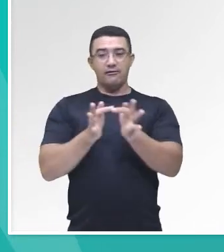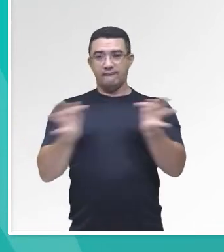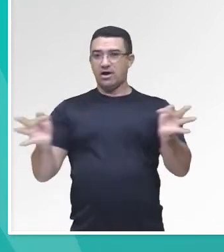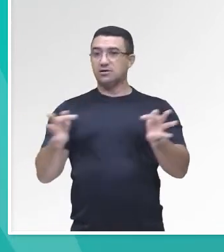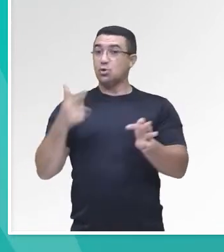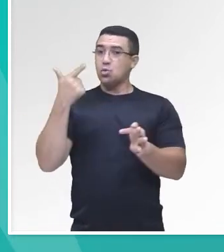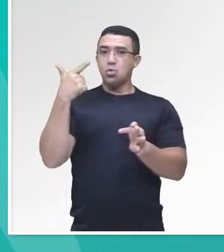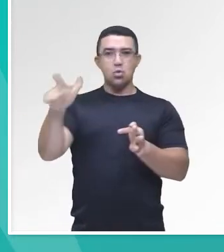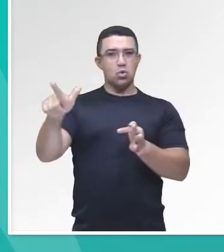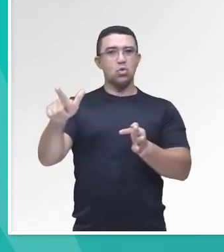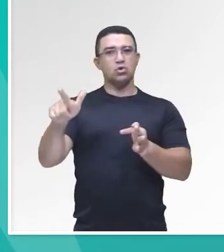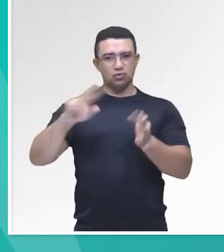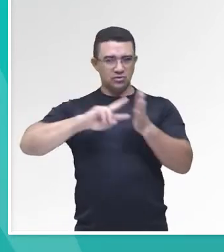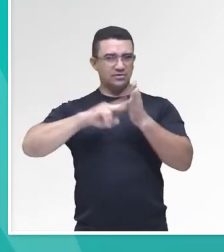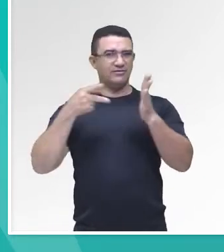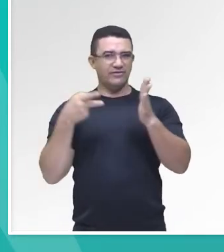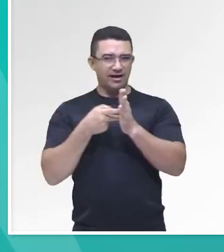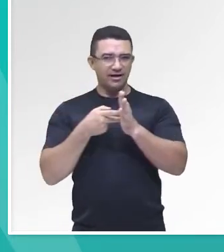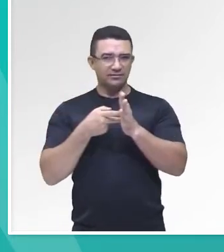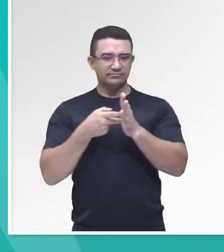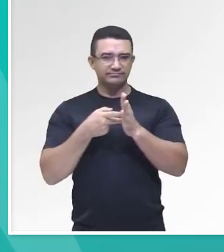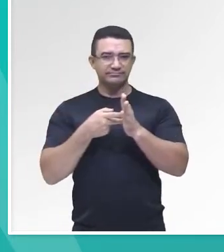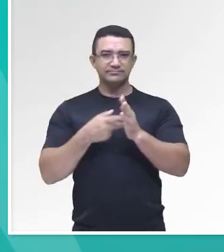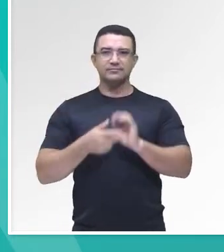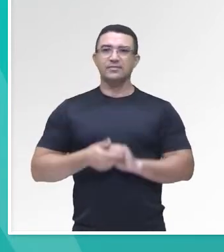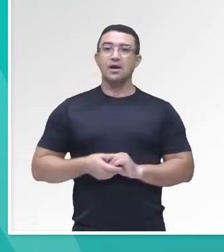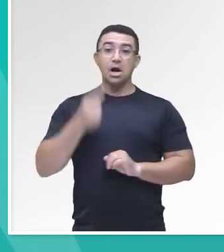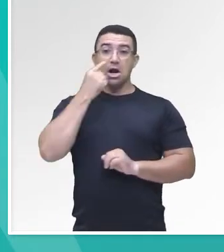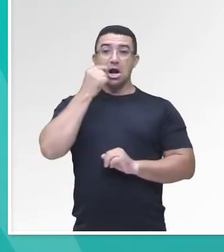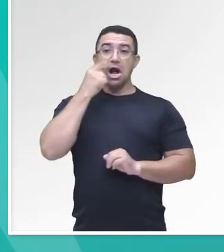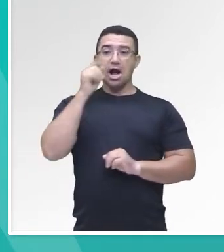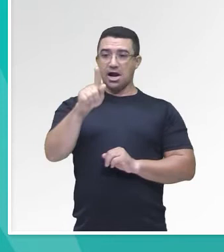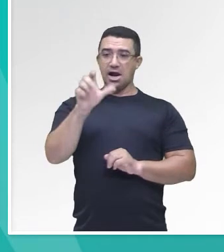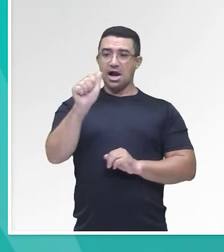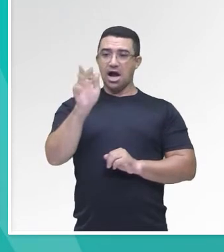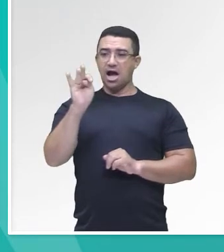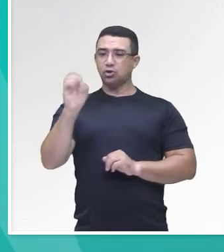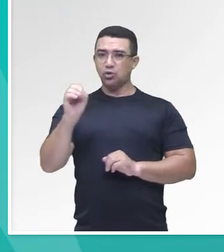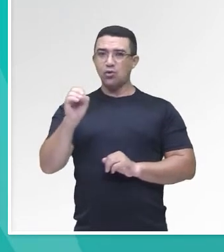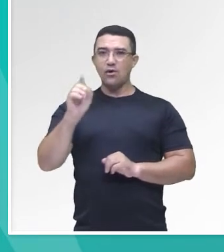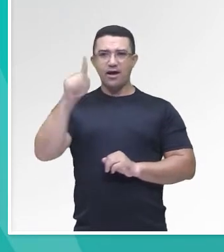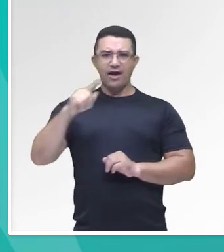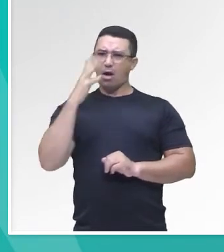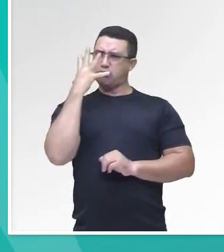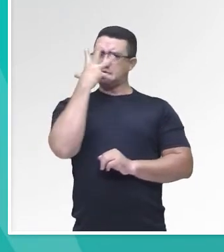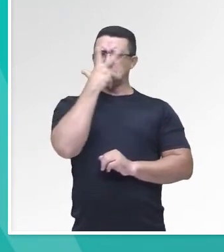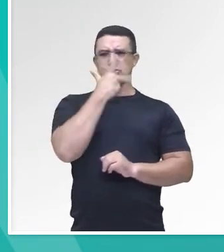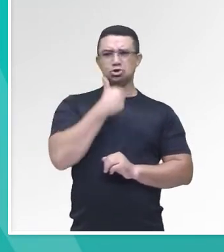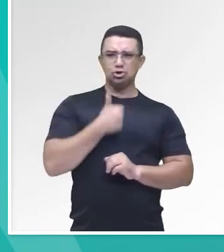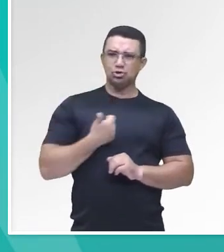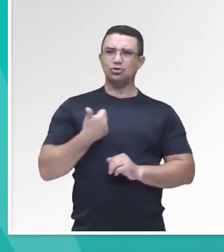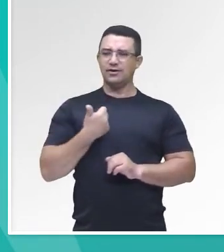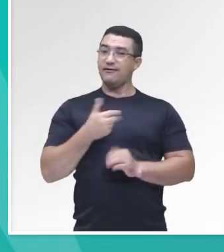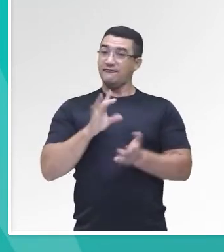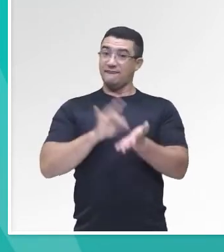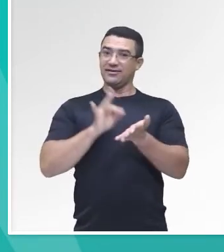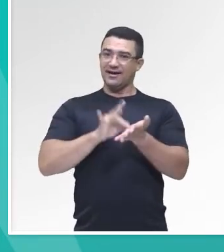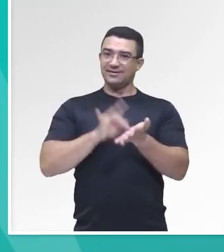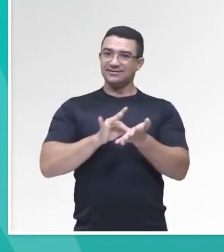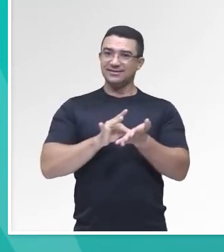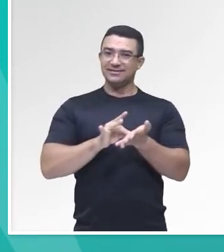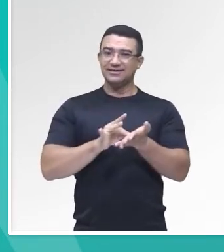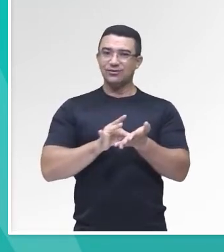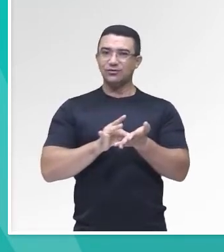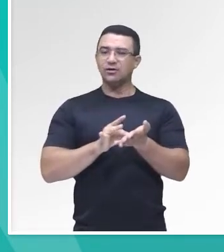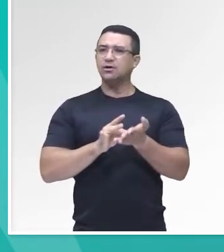percebendo? Então, o gato, por ele ser um animal bonito, não é verdade?